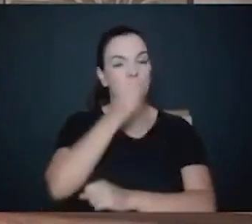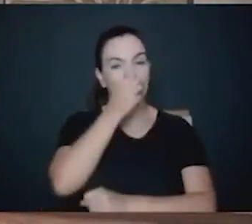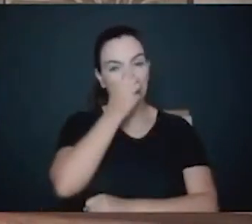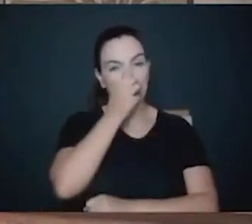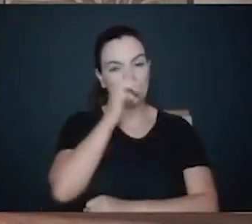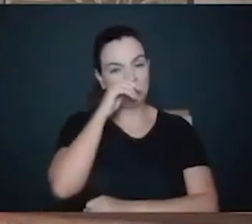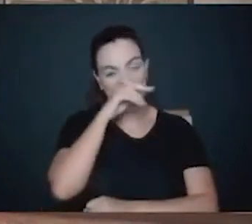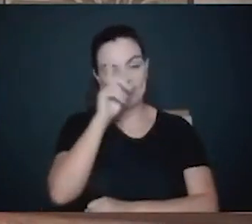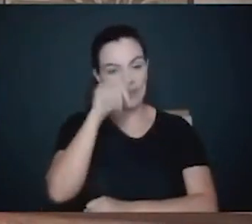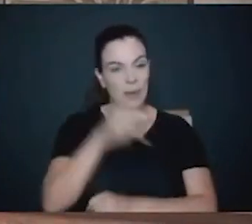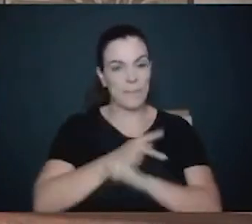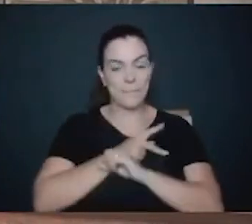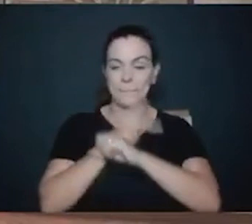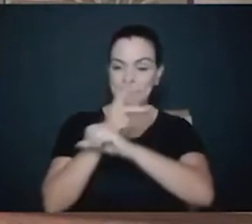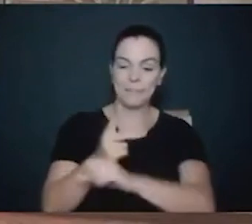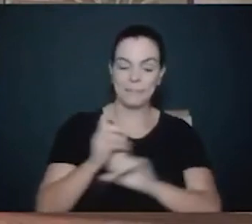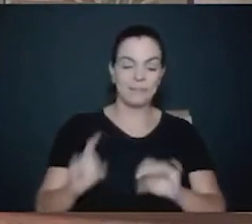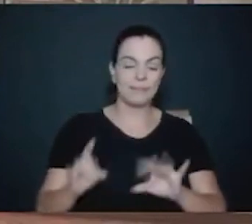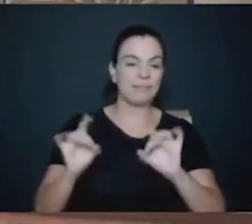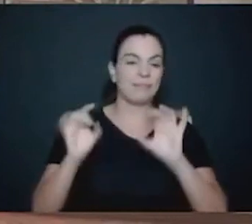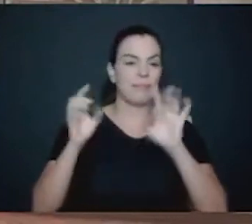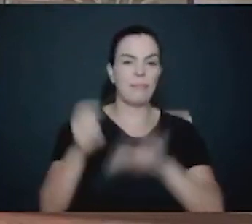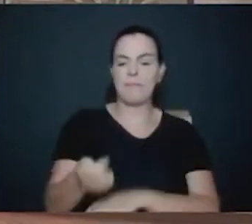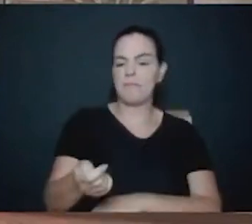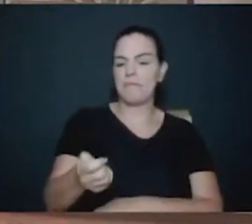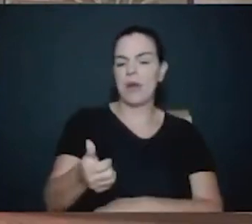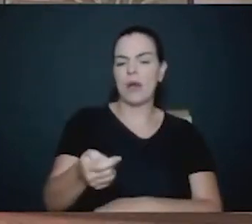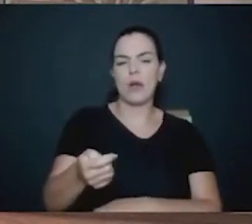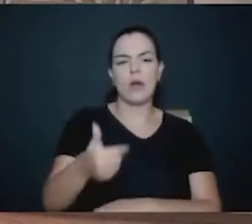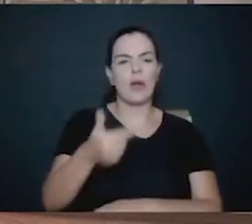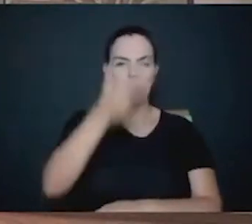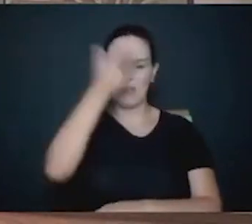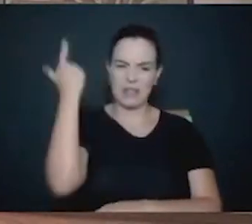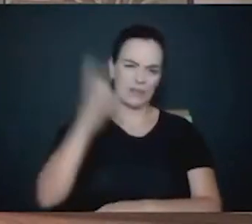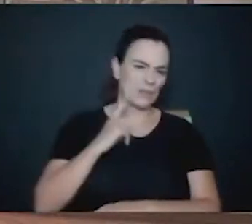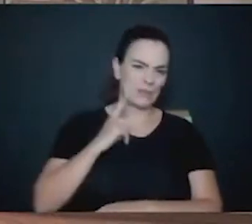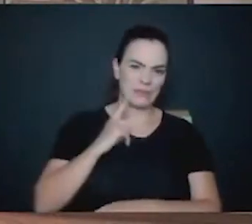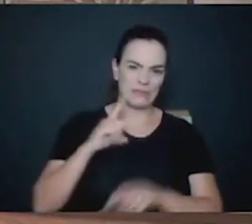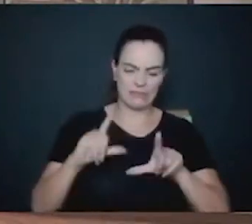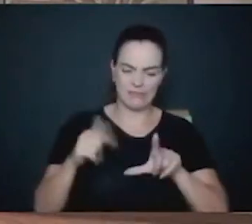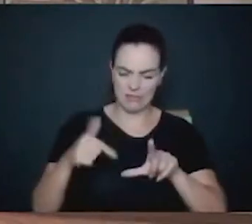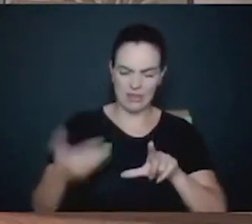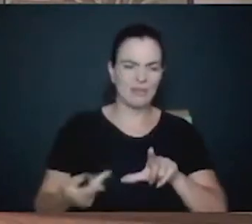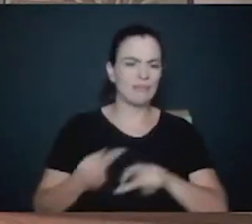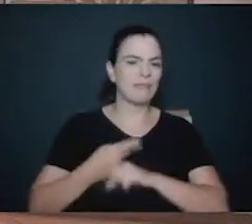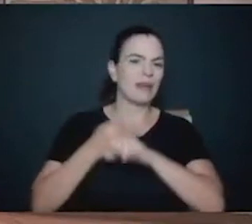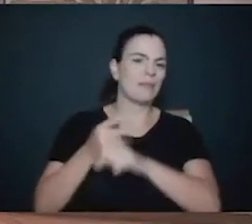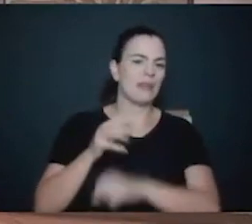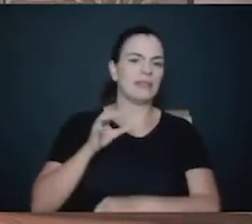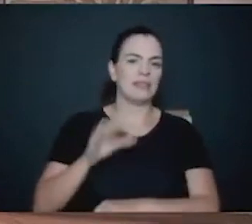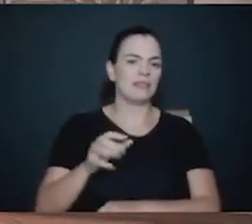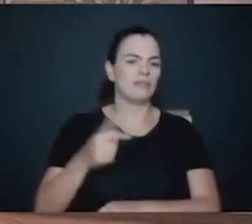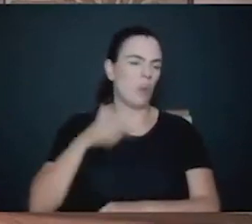prêmio relevante, que são pouquíssimas pessoas, como dizemos aqui, você foi pinçado